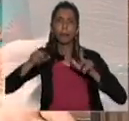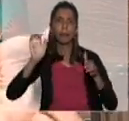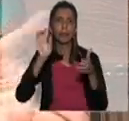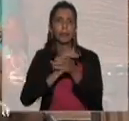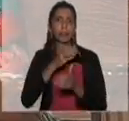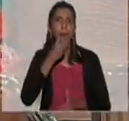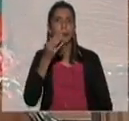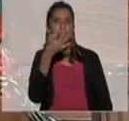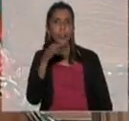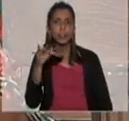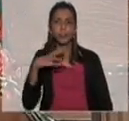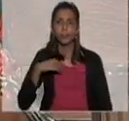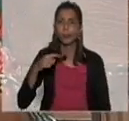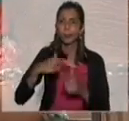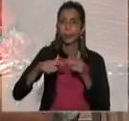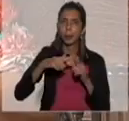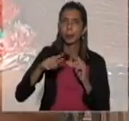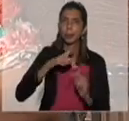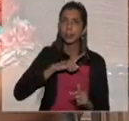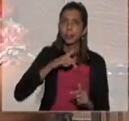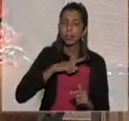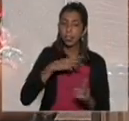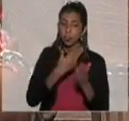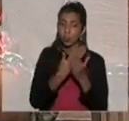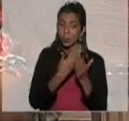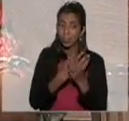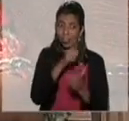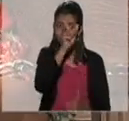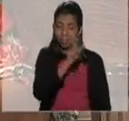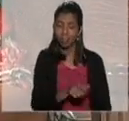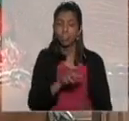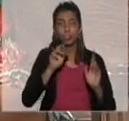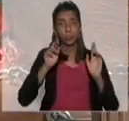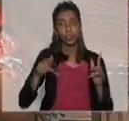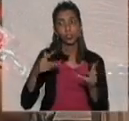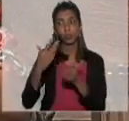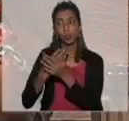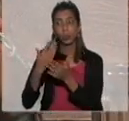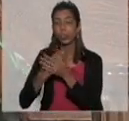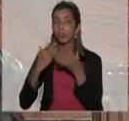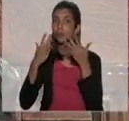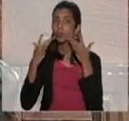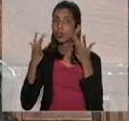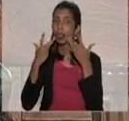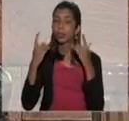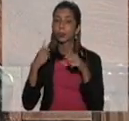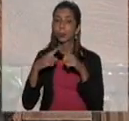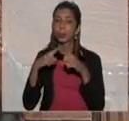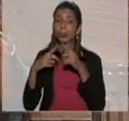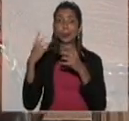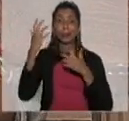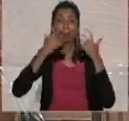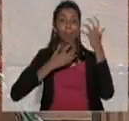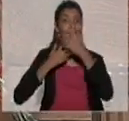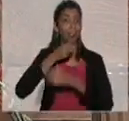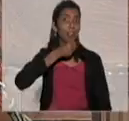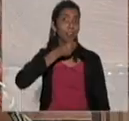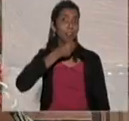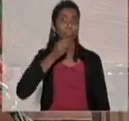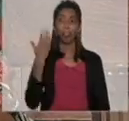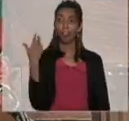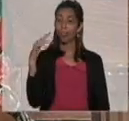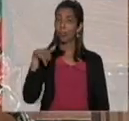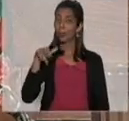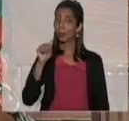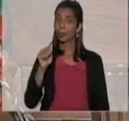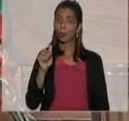francês que tem uma filha com problemas o estudar ali é diferente do estudar uma peça de teatro em que eu tinha que cantar Que Eu